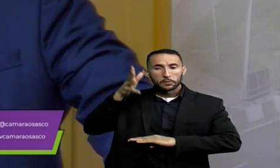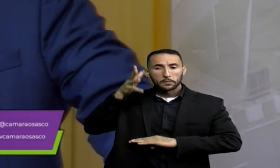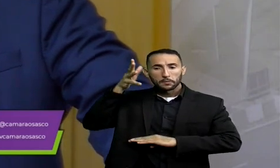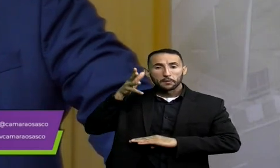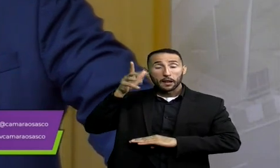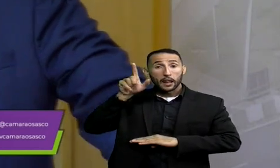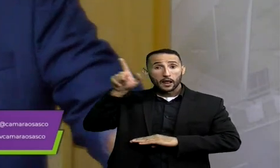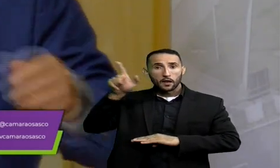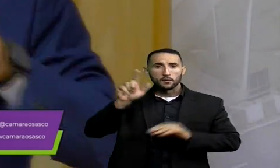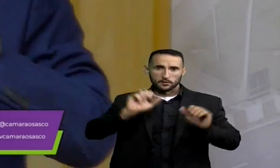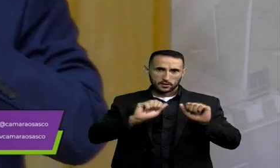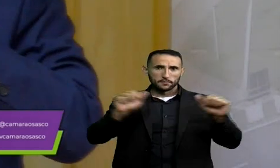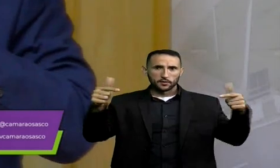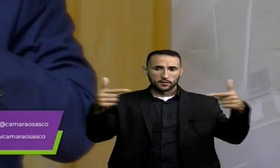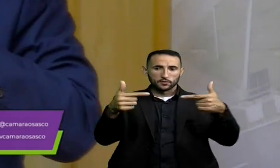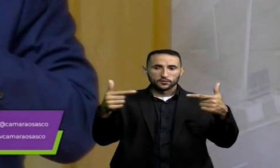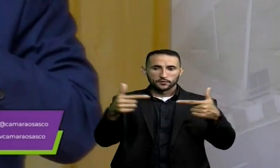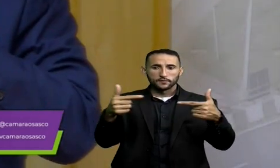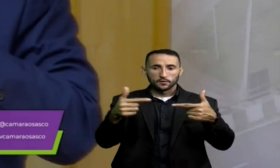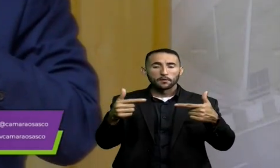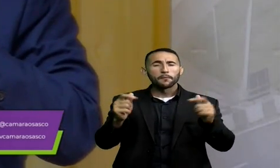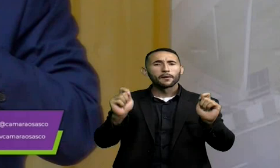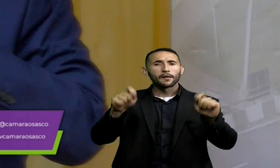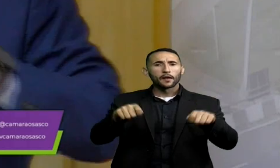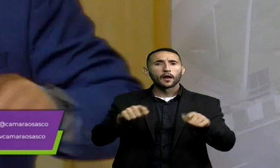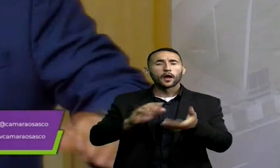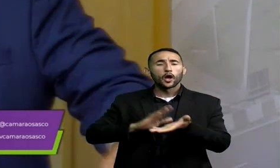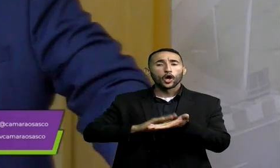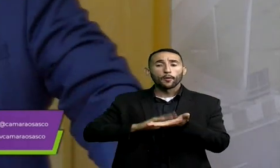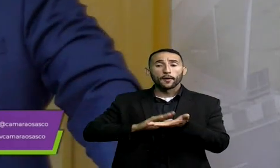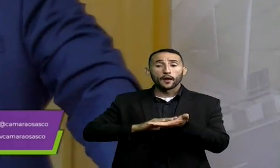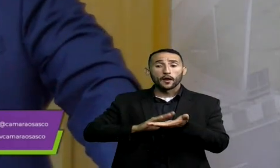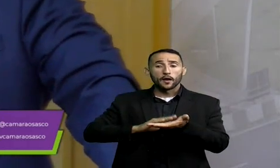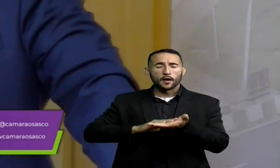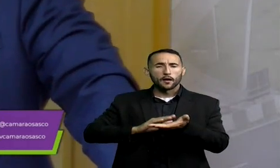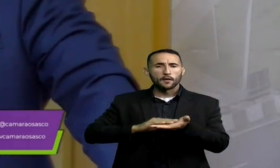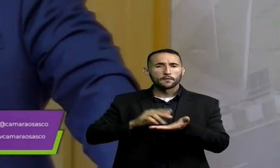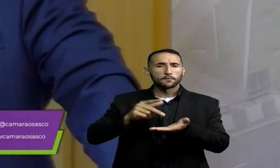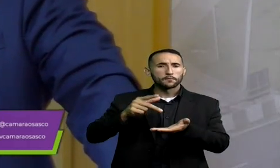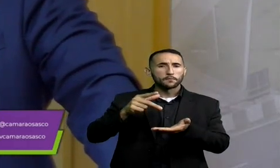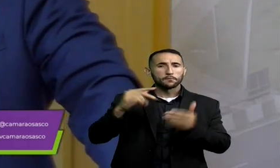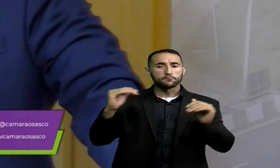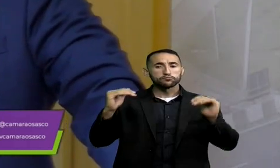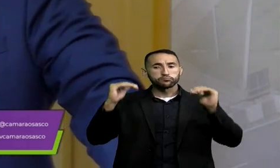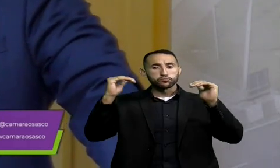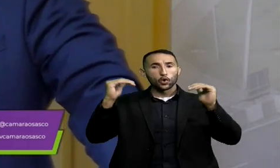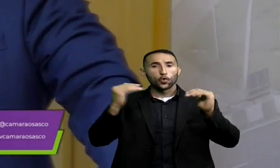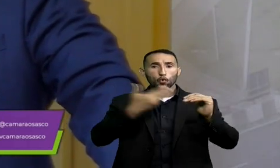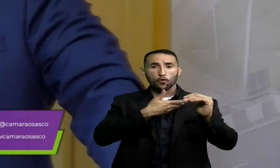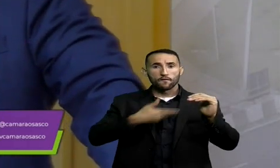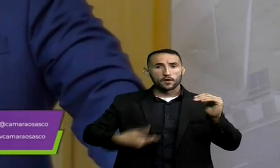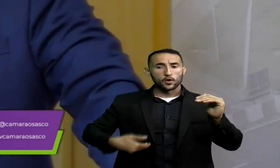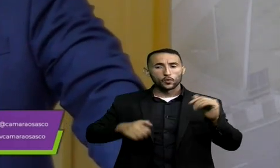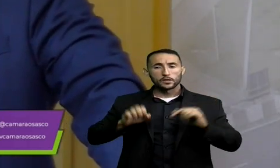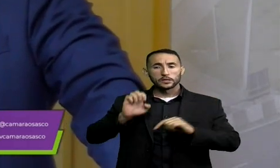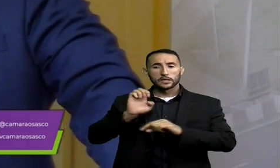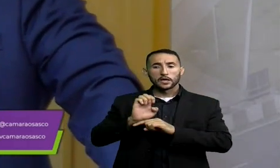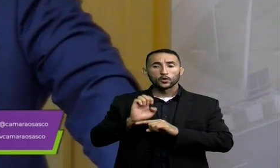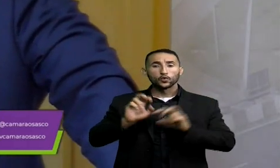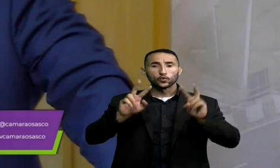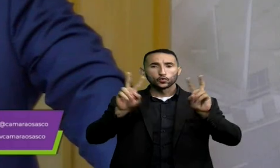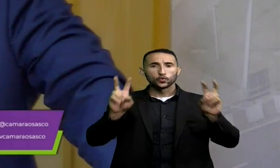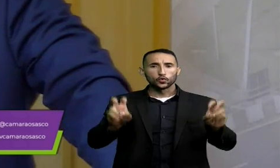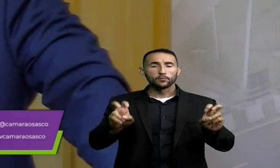Assembleia Legislativa para que cobre das nossas autoridades do Governo do Estado a questão